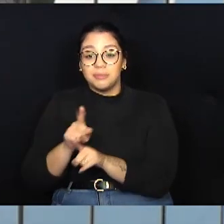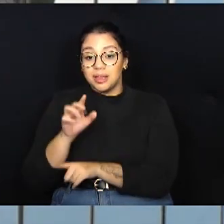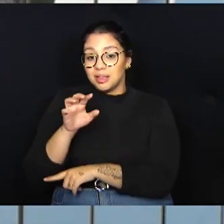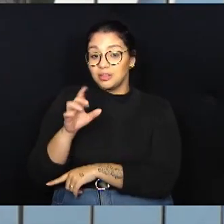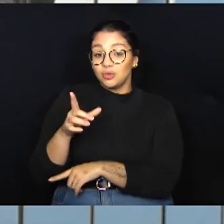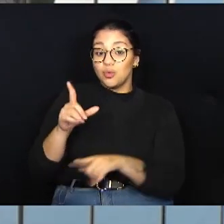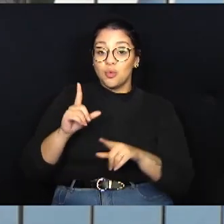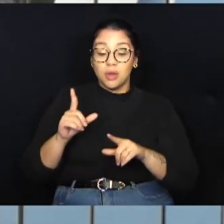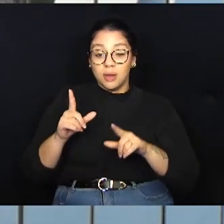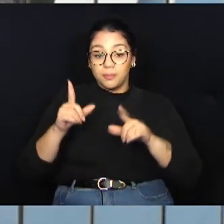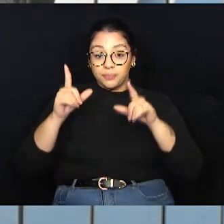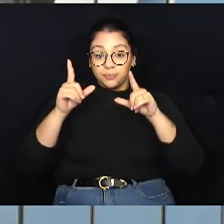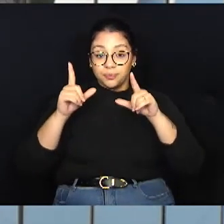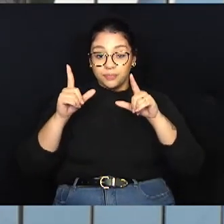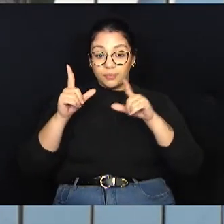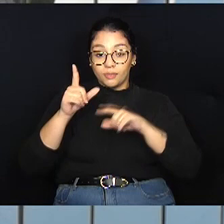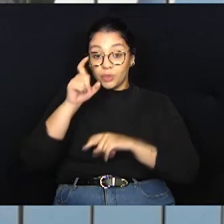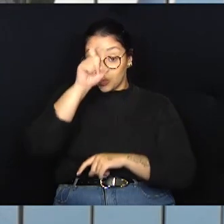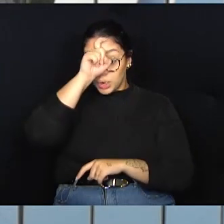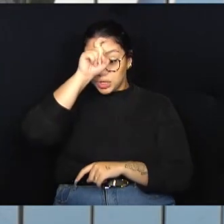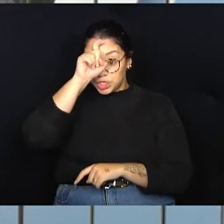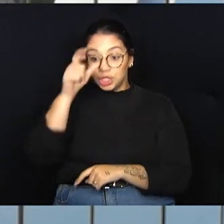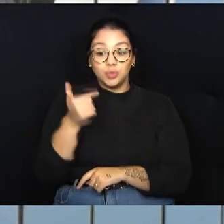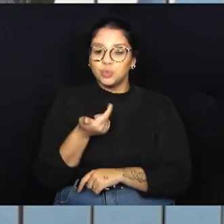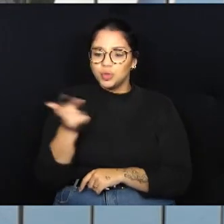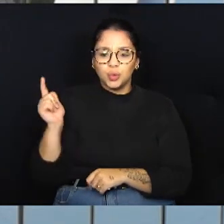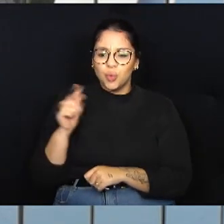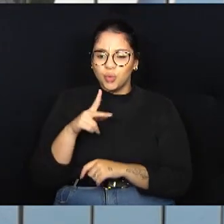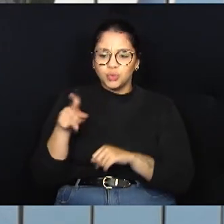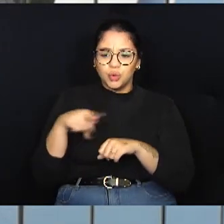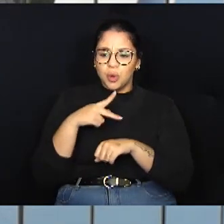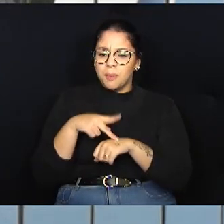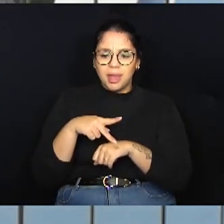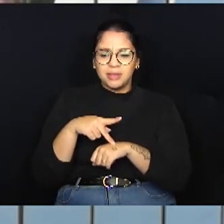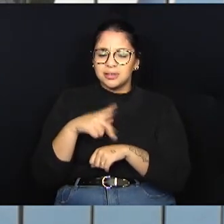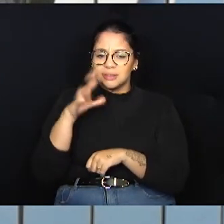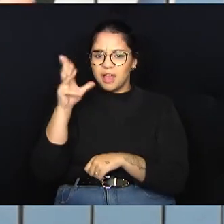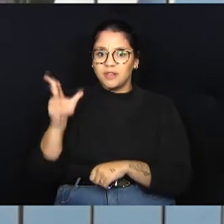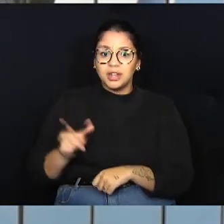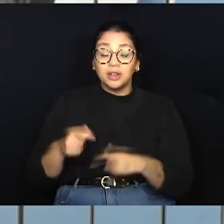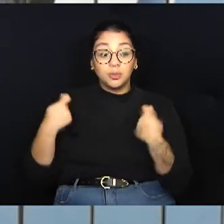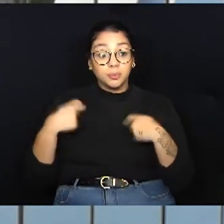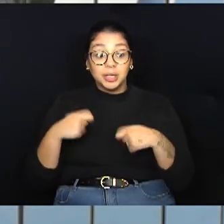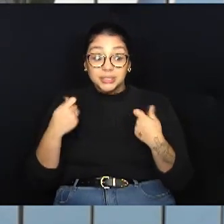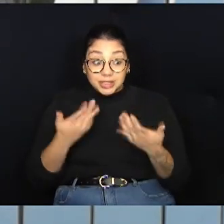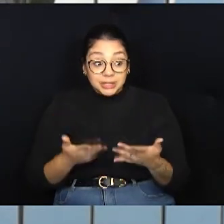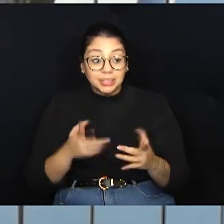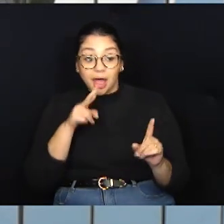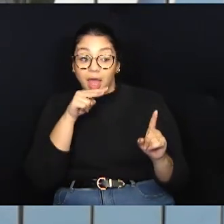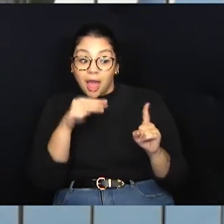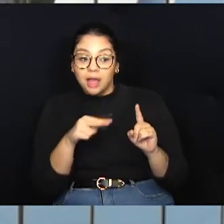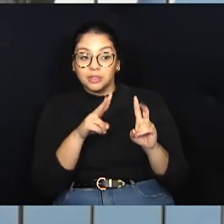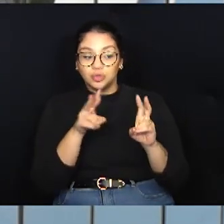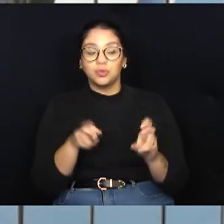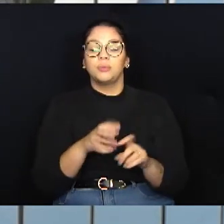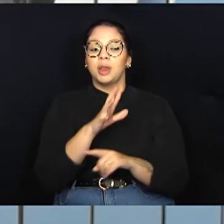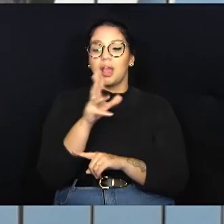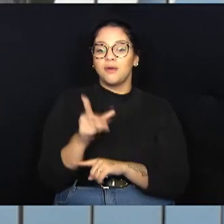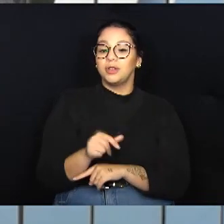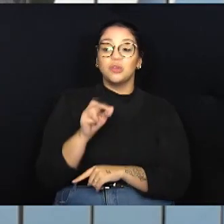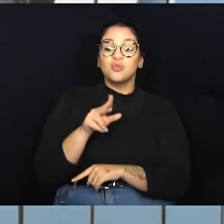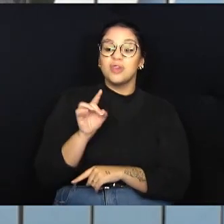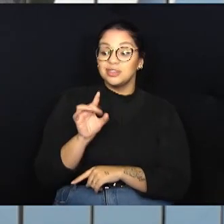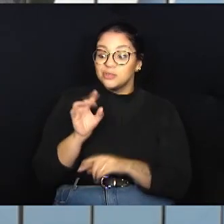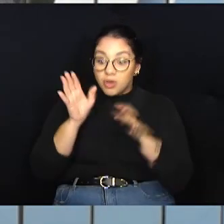África do Sul, em outros países africanos. E nós temos também que ter este olhar sobre a África, e não